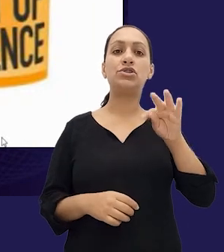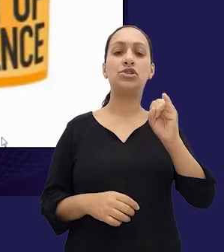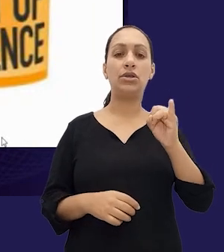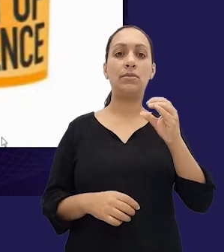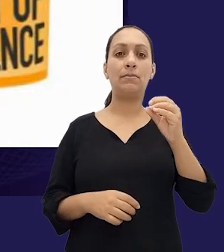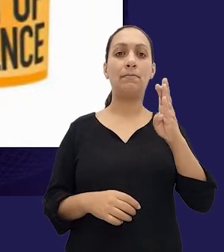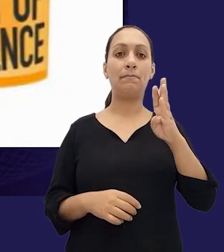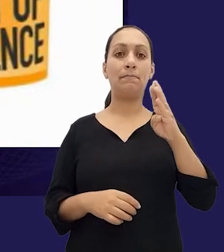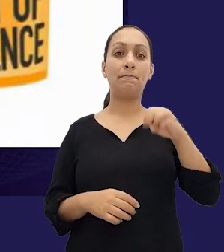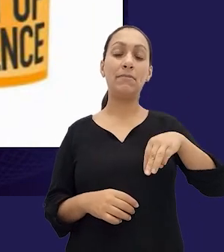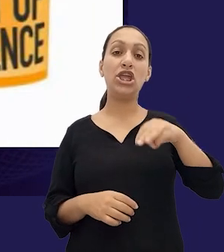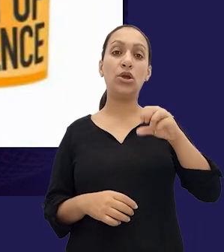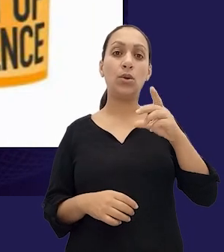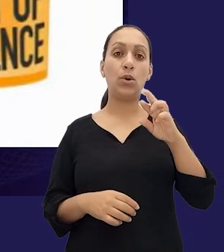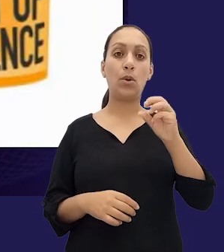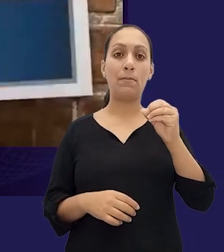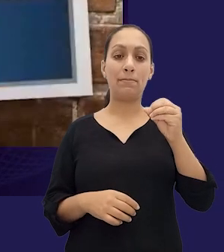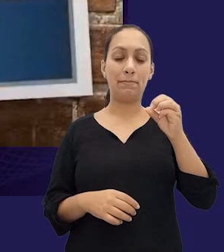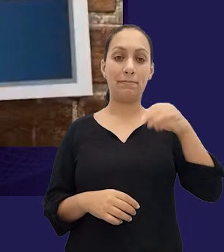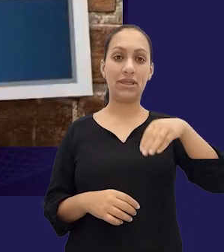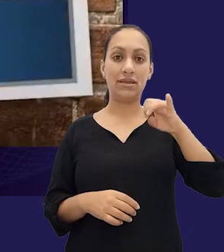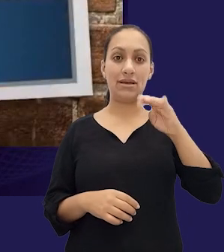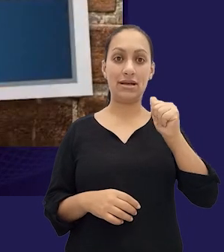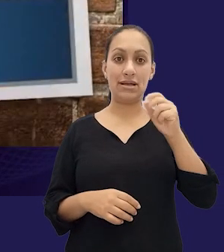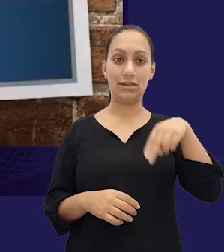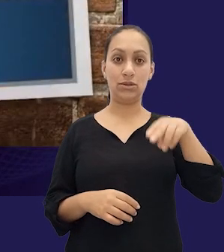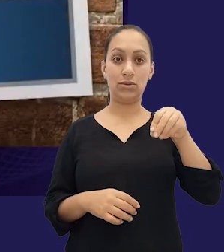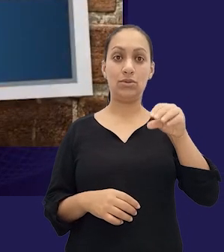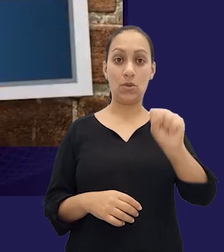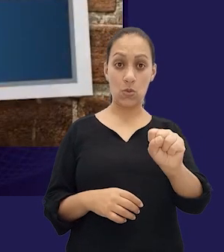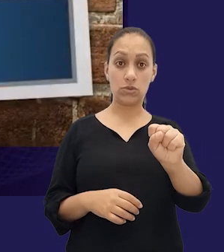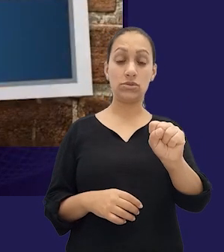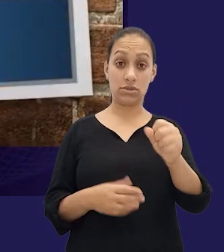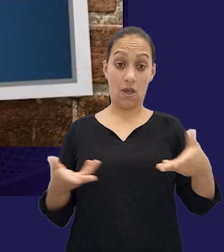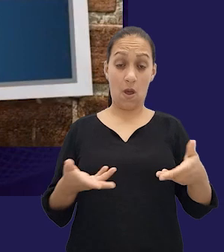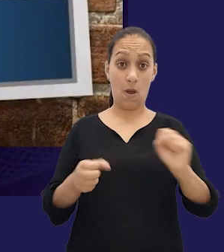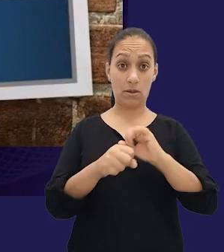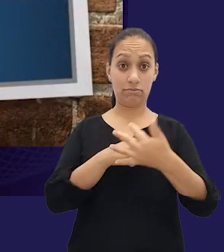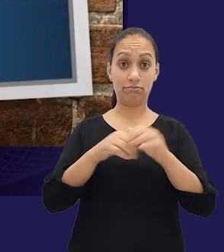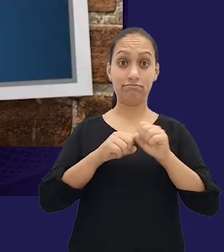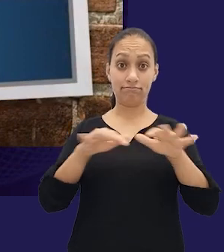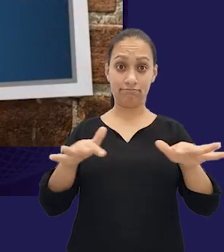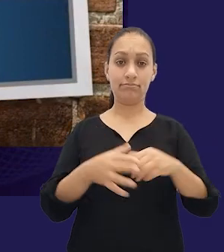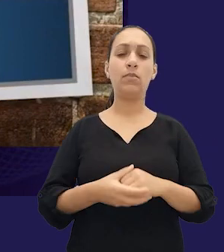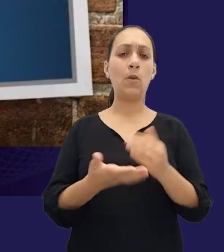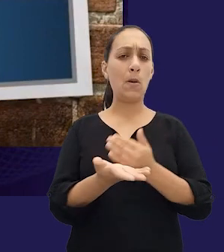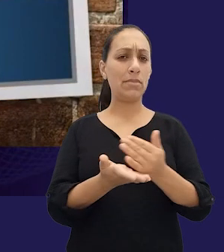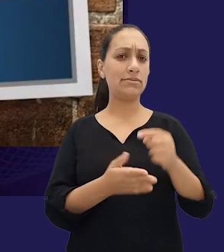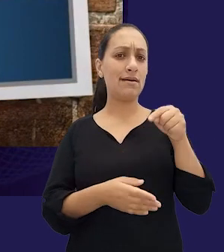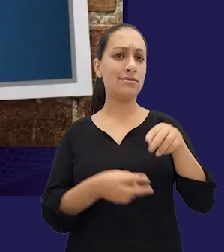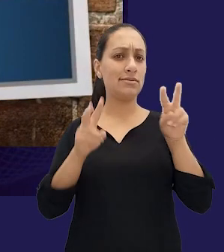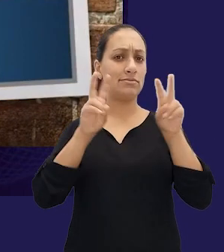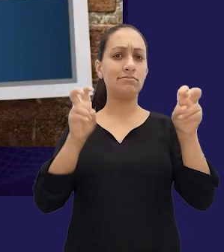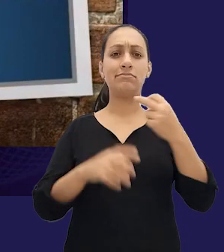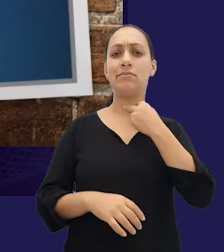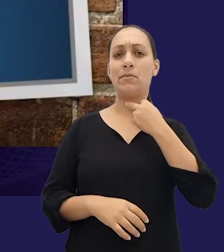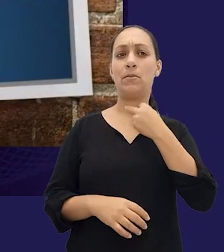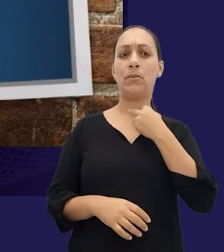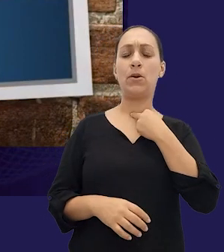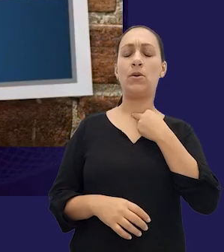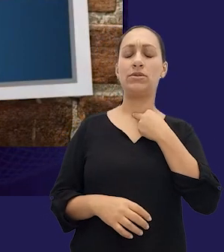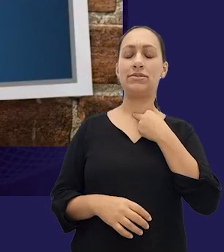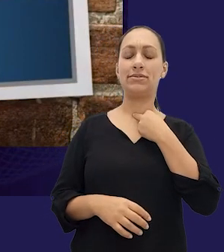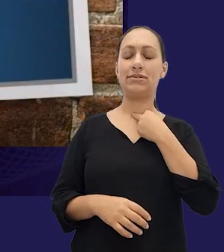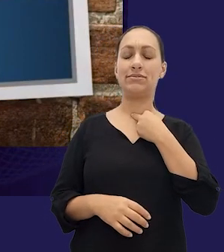durante a pandemia. Então, para a gente começar esse assunto, né, eu não posso deixar de falar essa